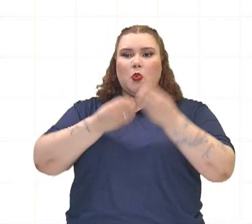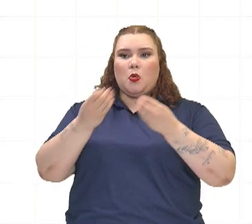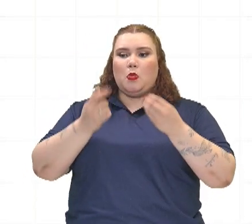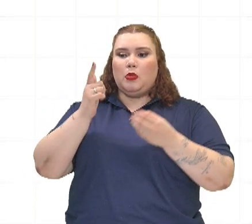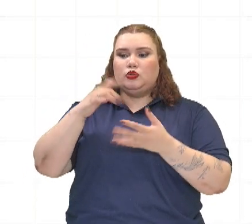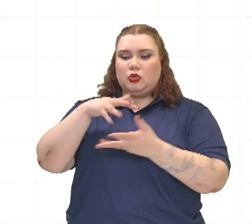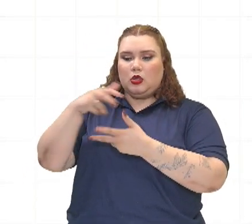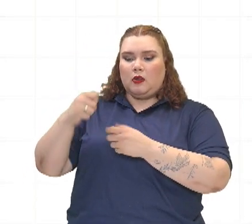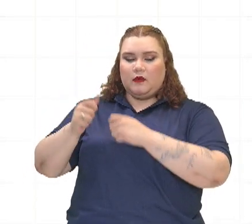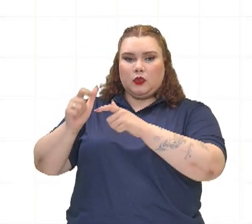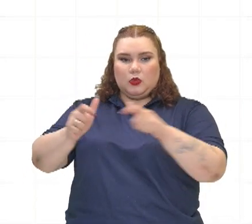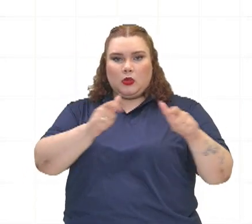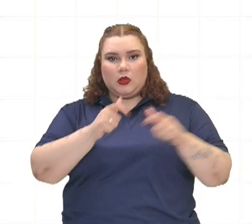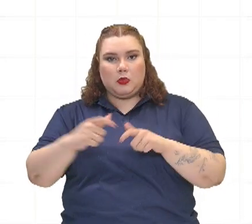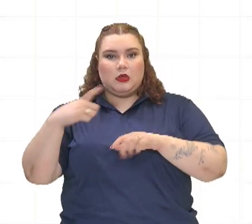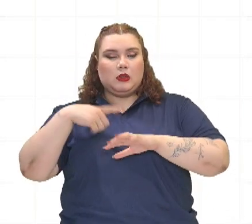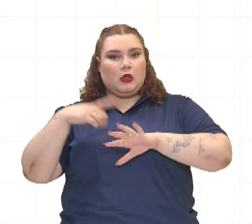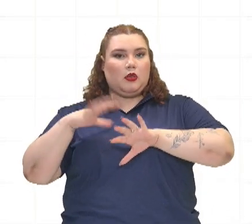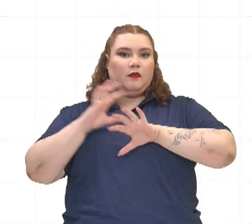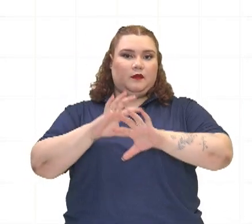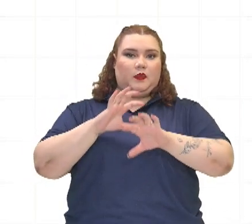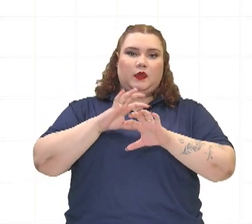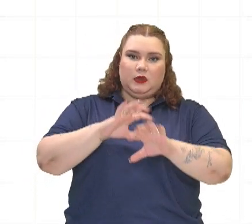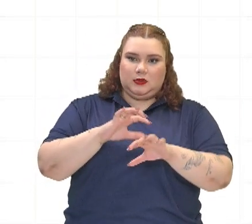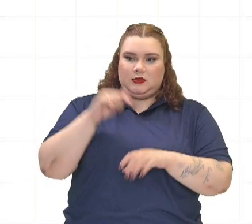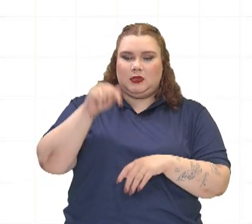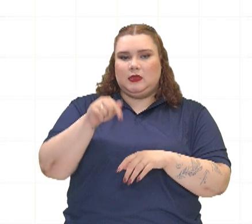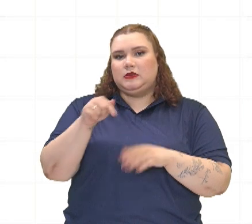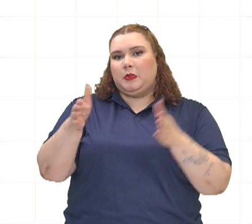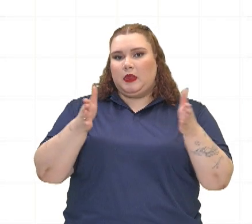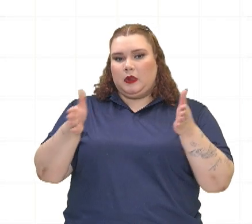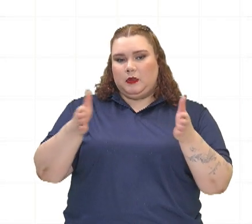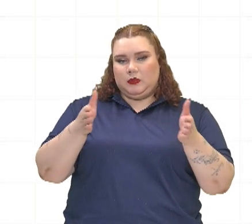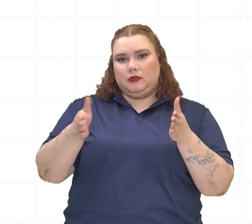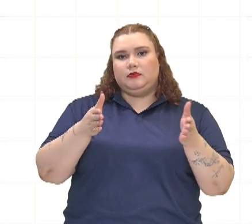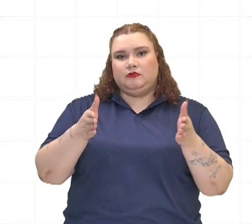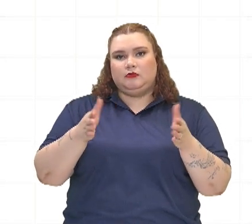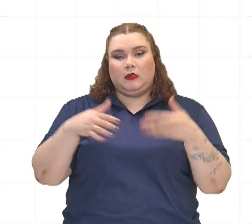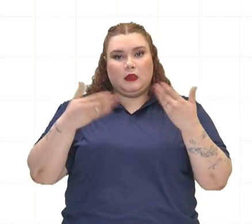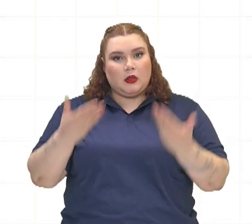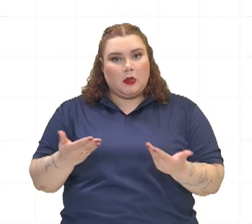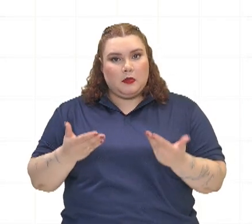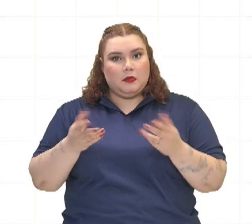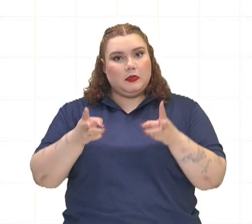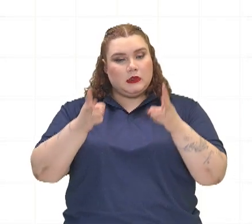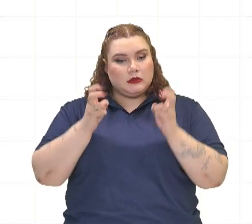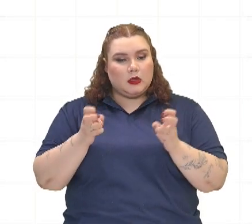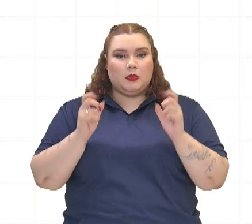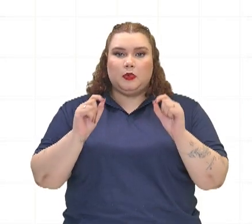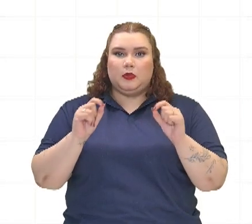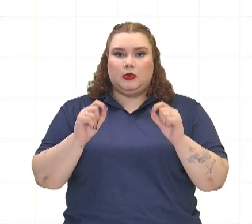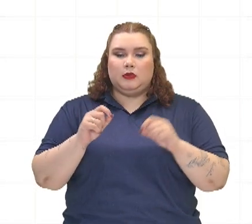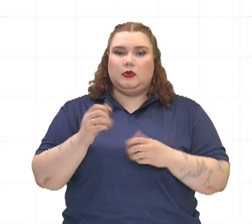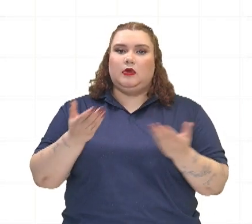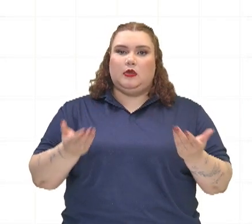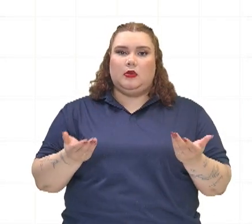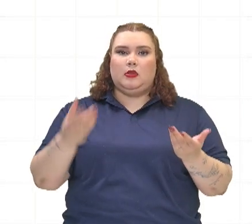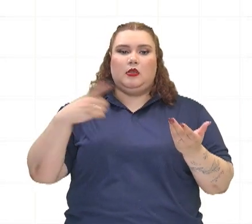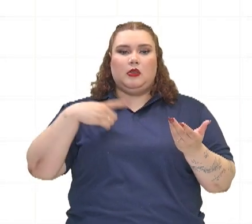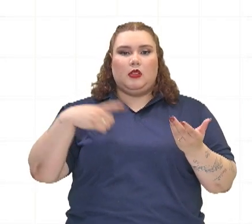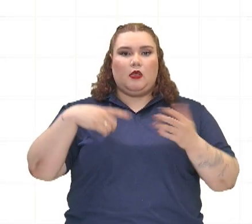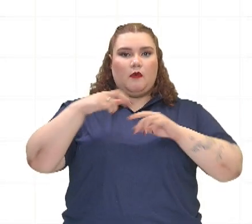geográficos influenciaram esse comércio. Então, você percebe, que essas áreas